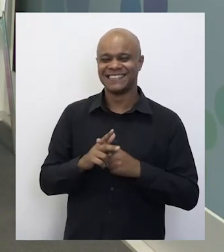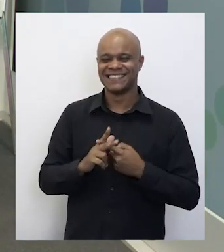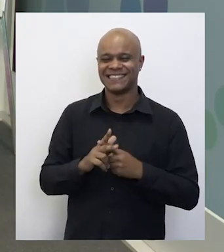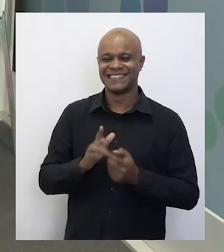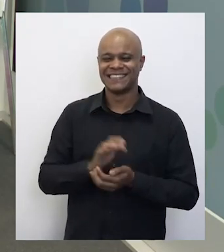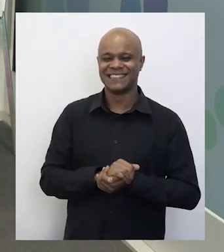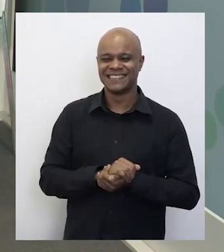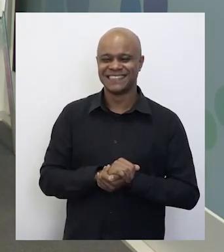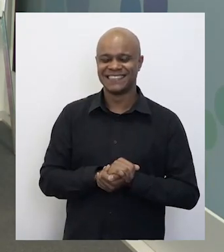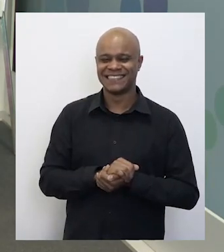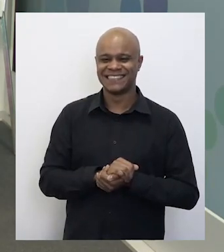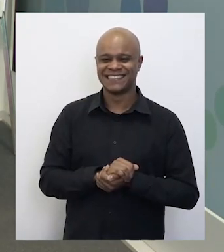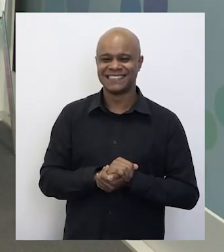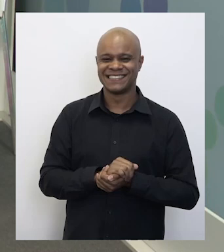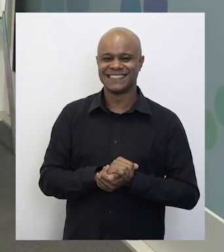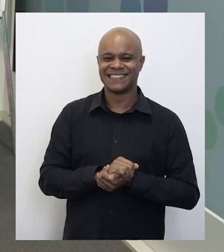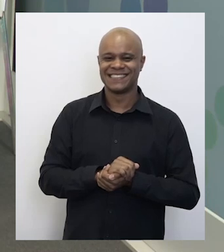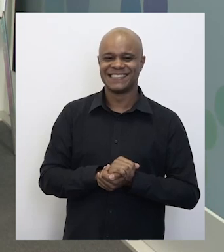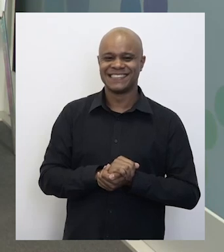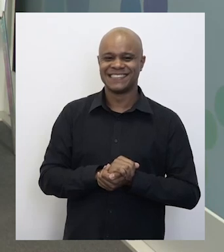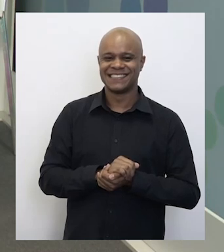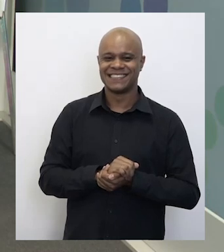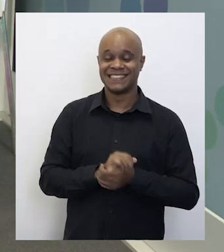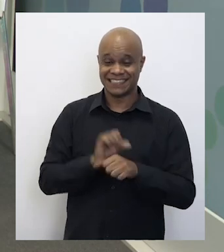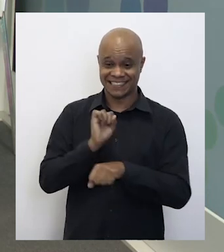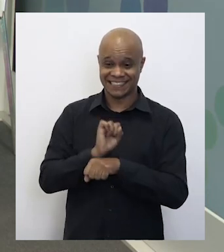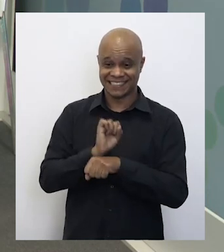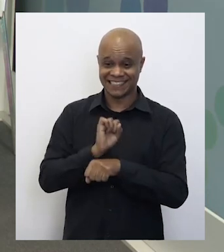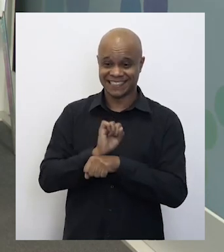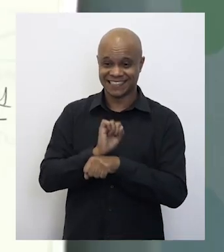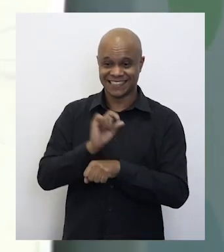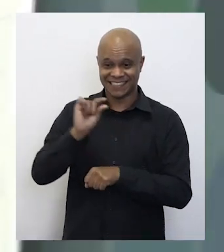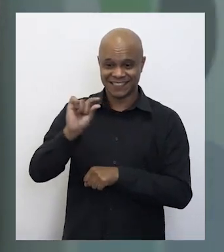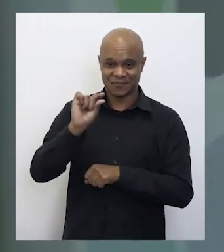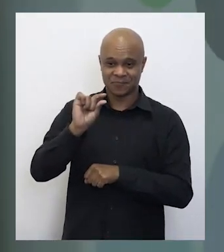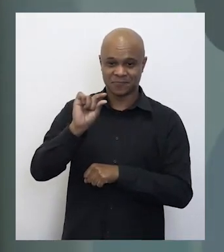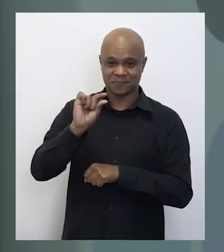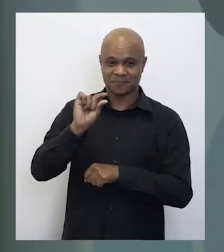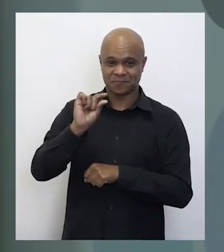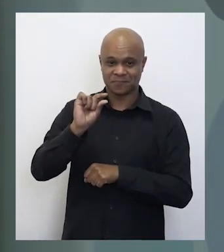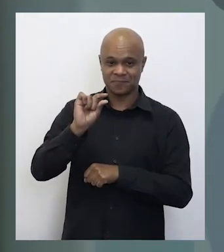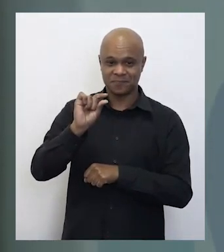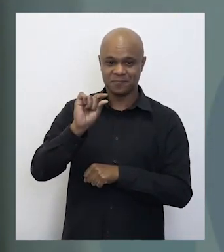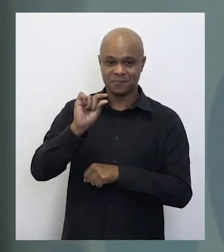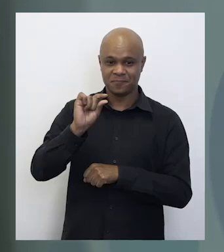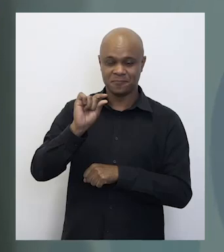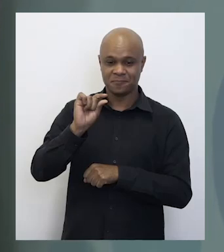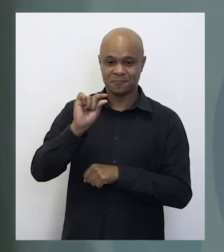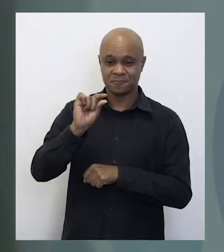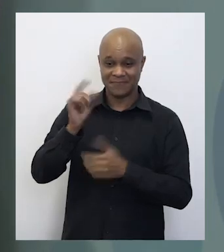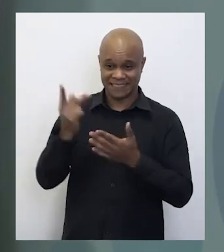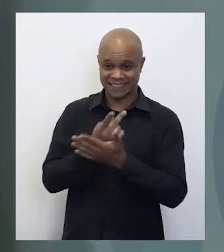pegar o azul. Só um minutinho só. Então, a professora falou errado o vermelho. Eu vou riscar o vermelho, esse